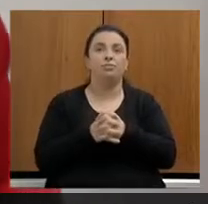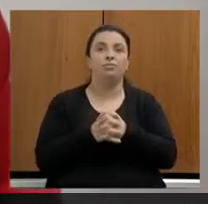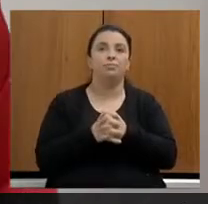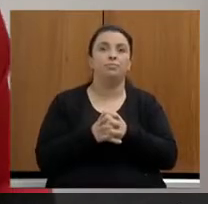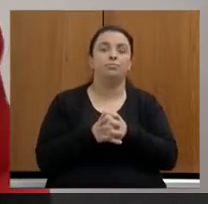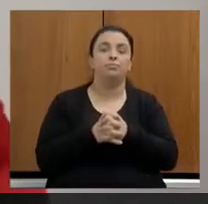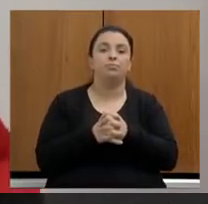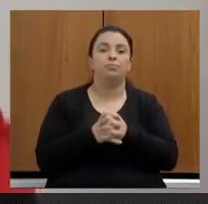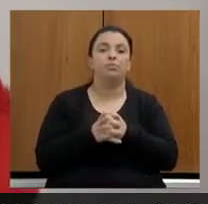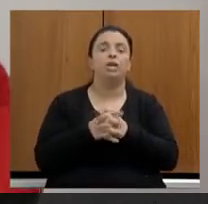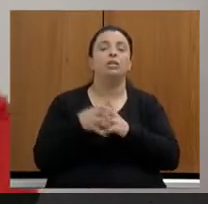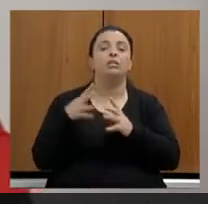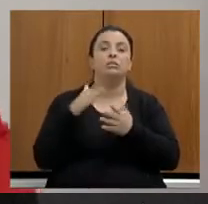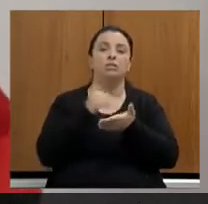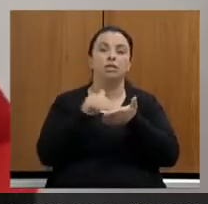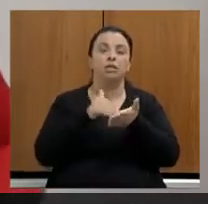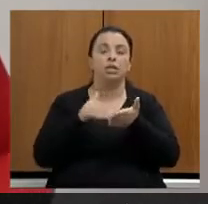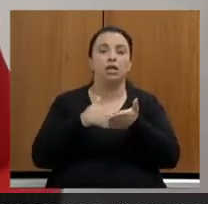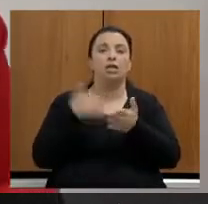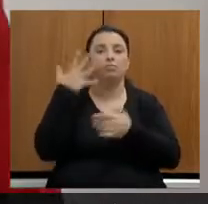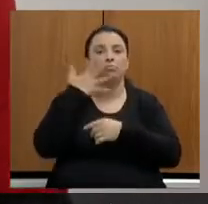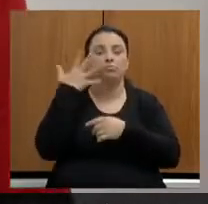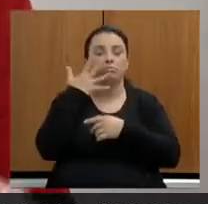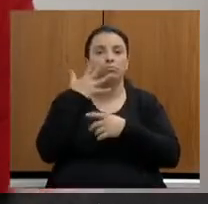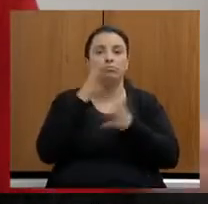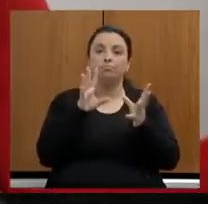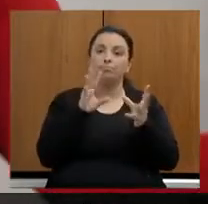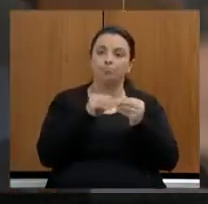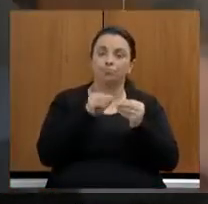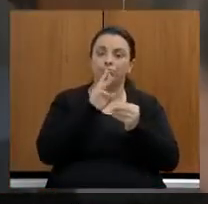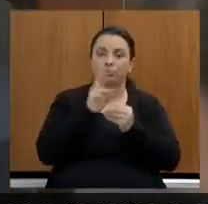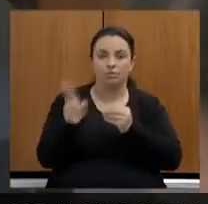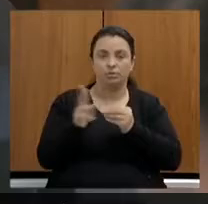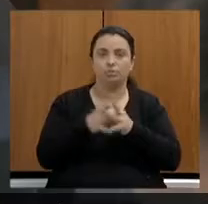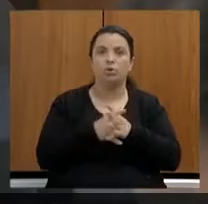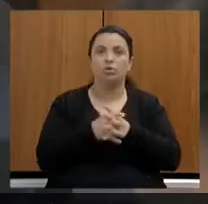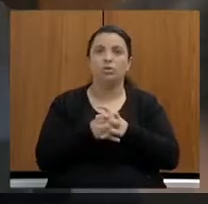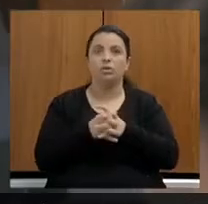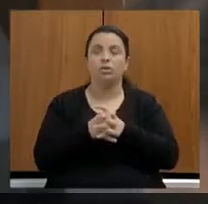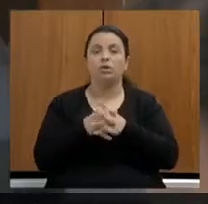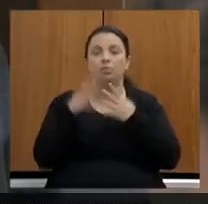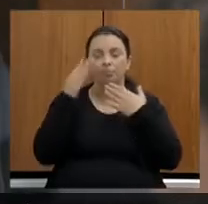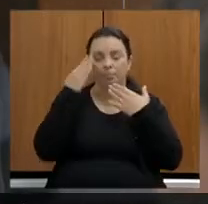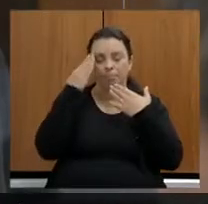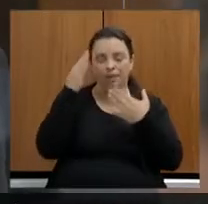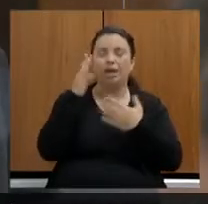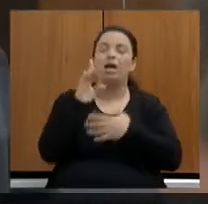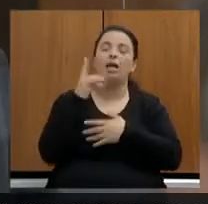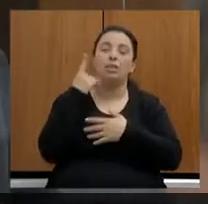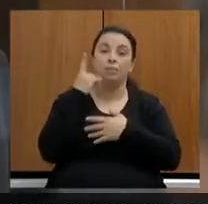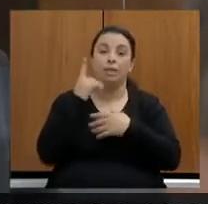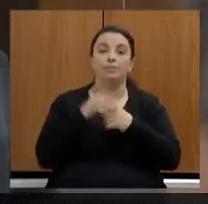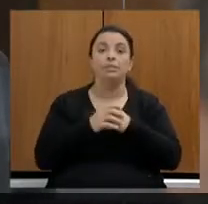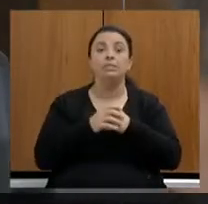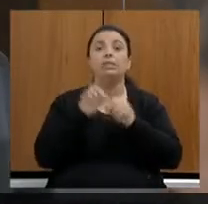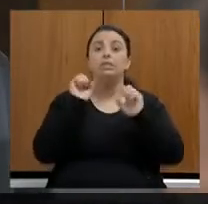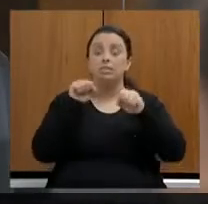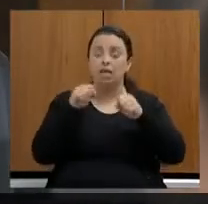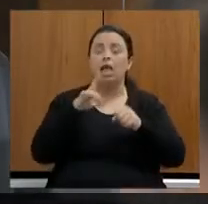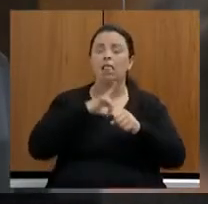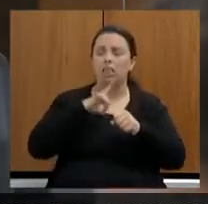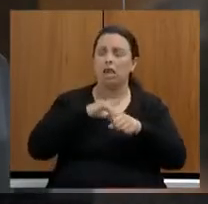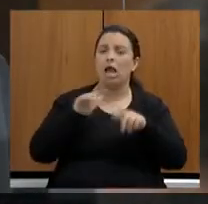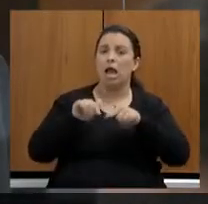palavra para secretária para suas considerações obrigada a deputado é nós Sim nós temos feito né Eu acho que qualquer